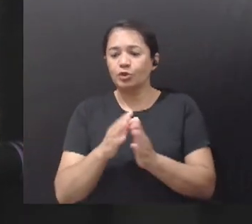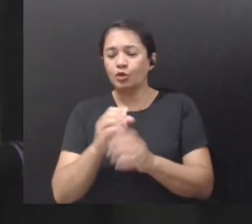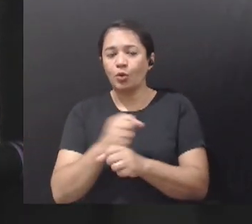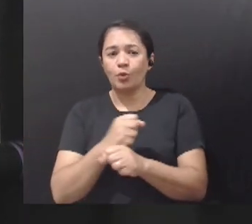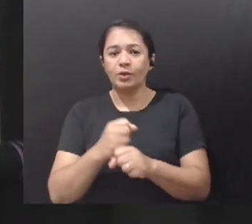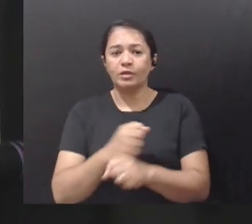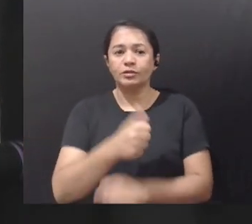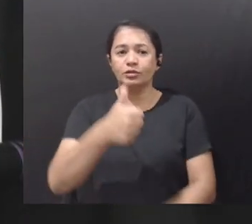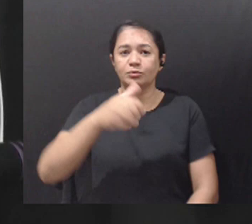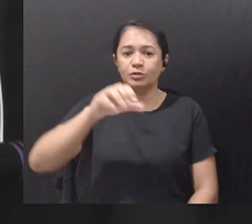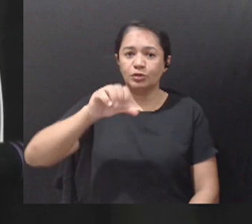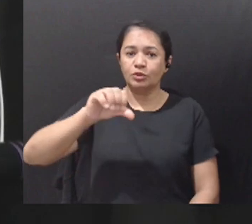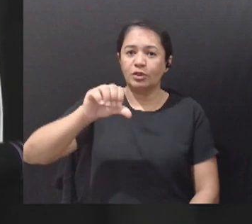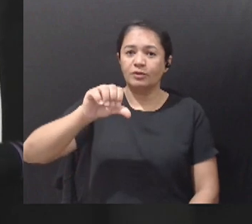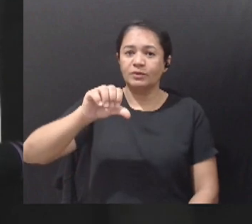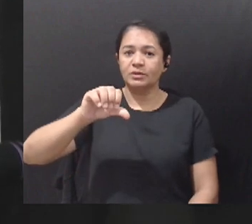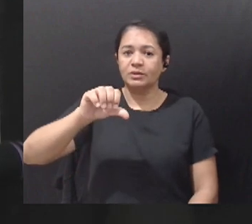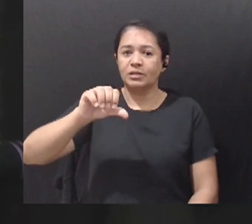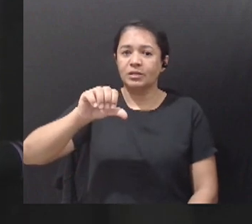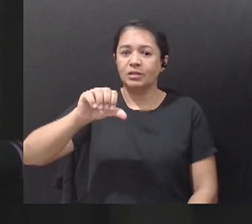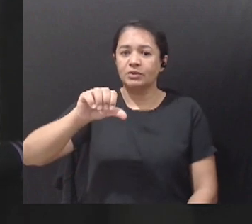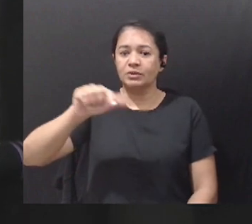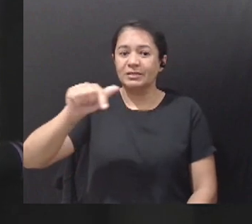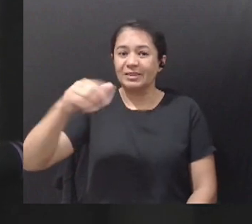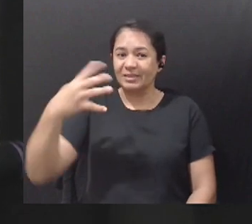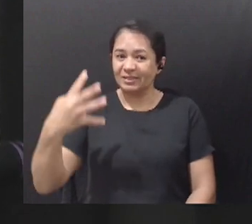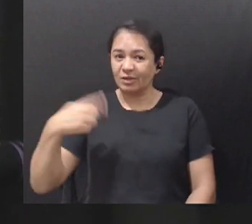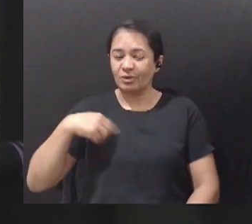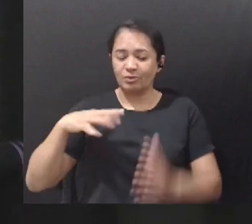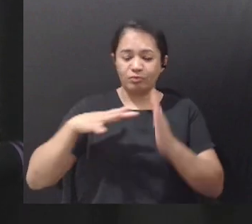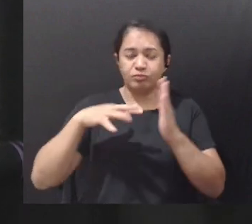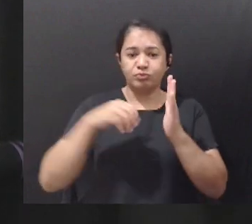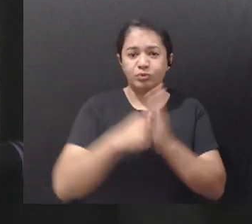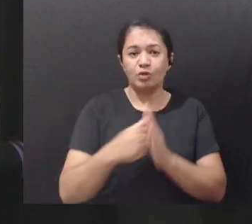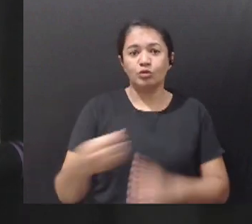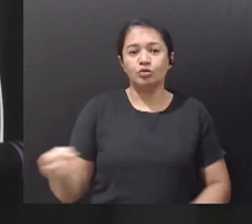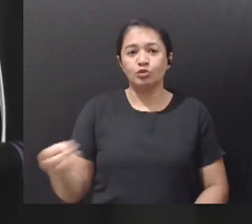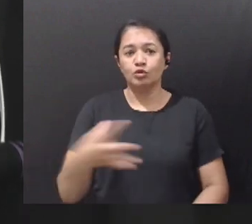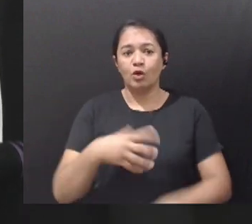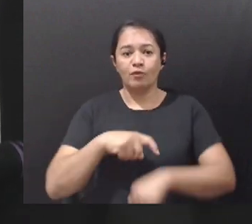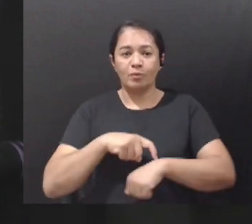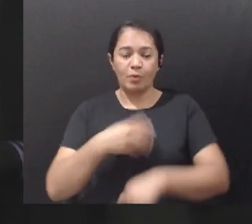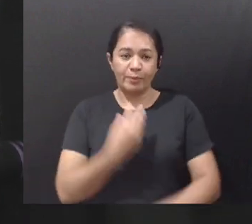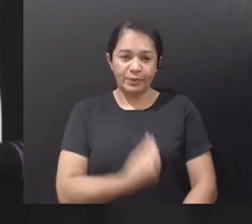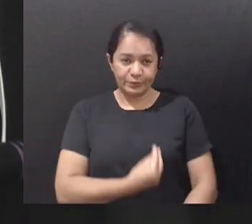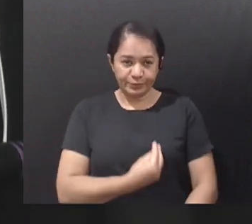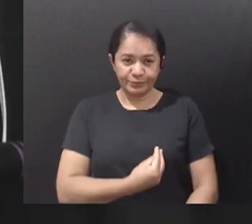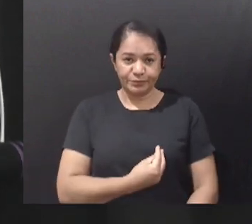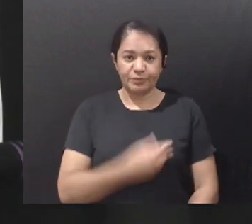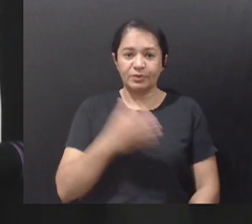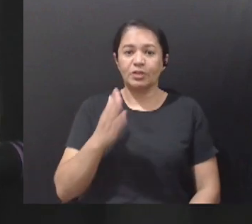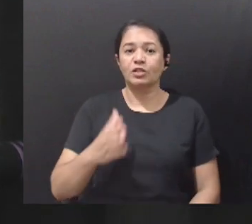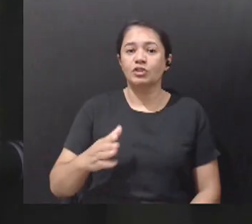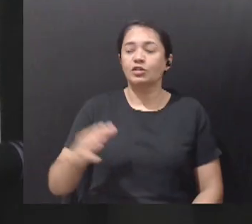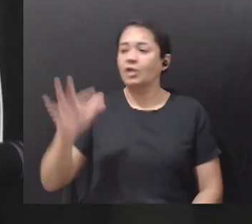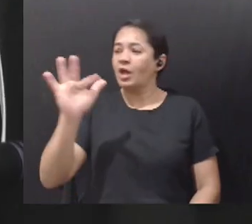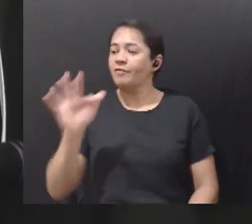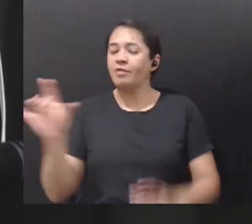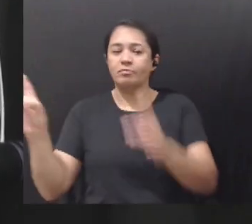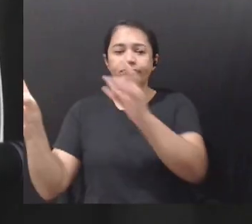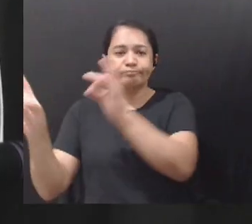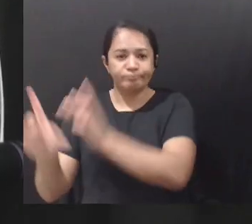em quando? 74. Tá. Né? Então, eu já estava num novo momento da vida, onde eu já tinha terminado a minha faculdade, tinha